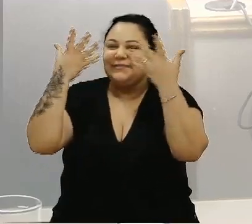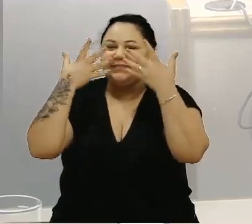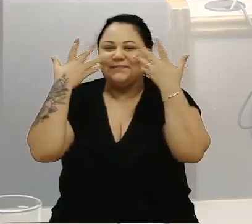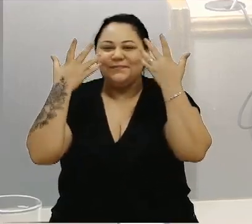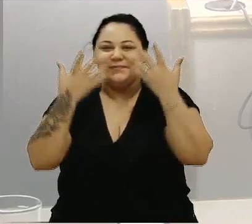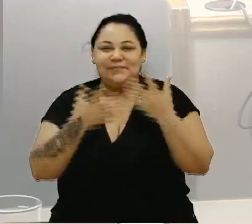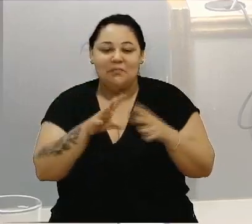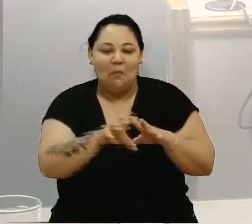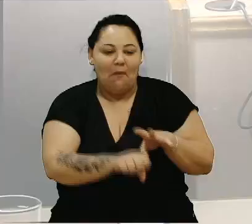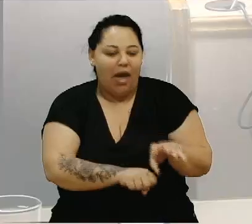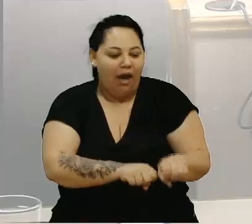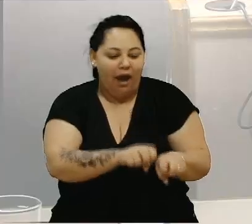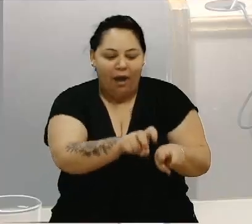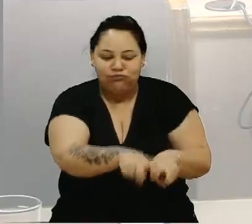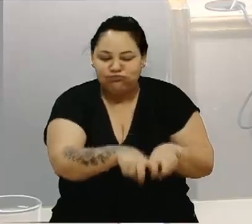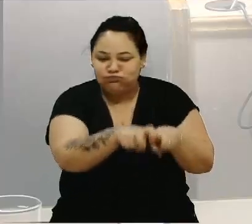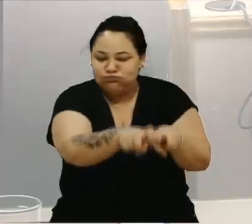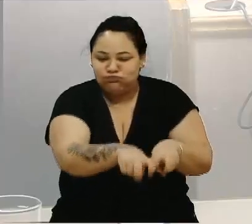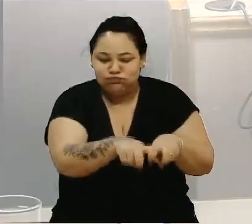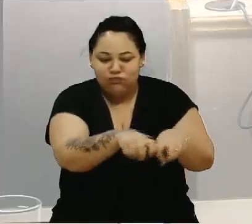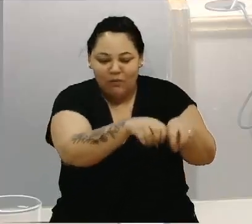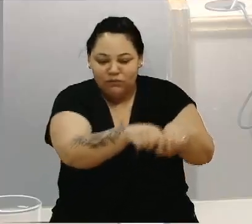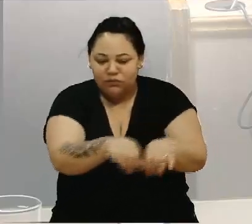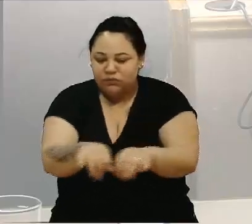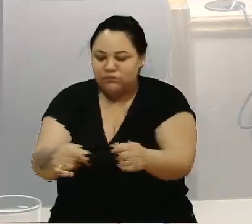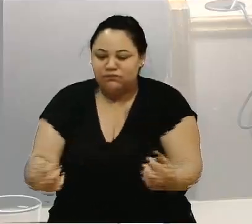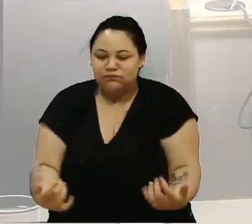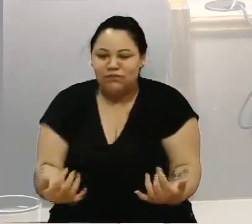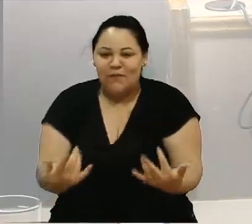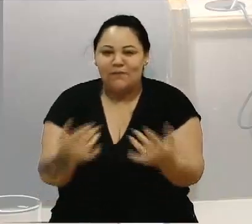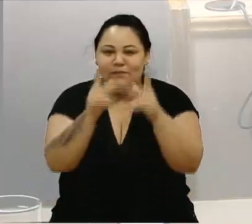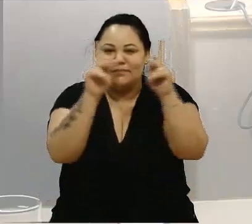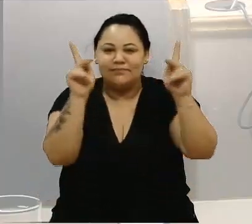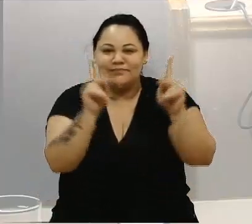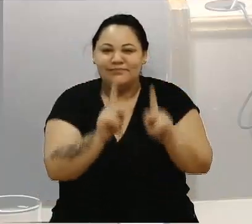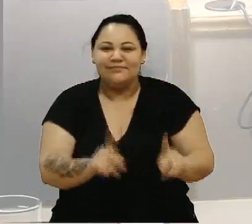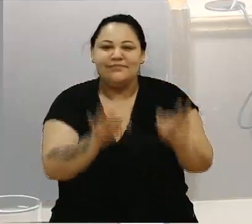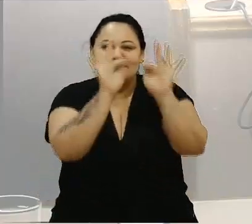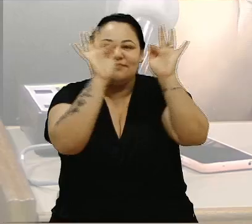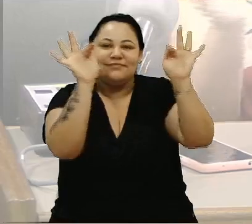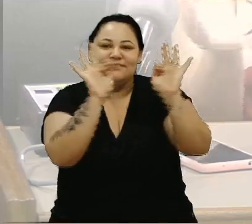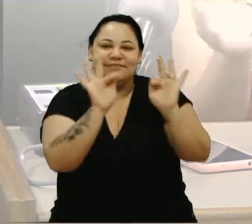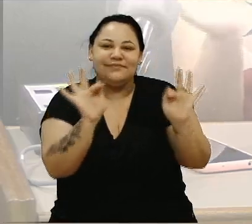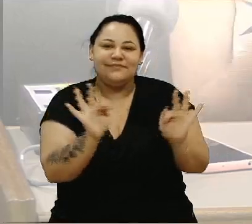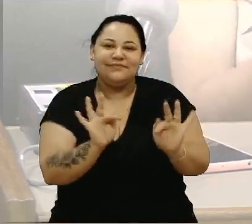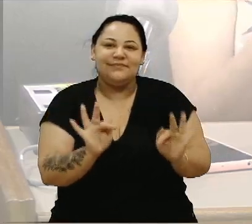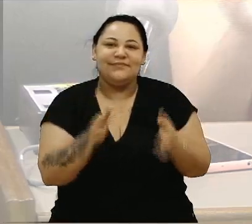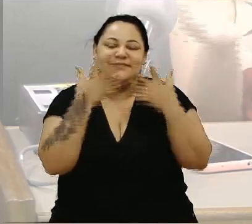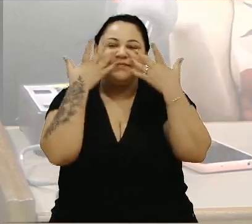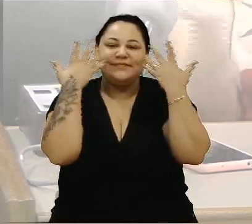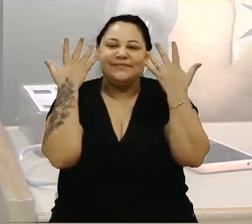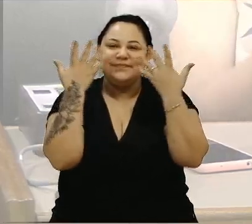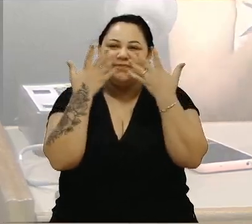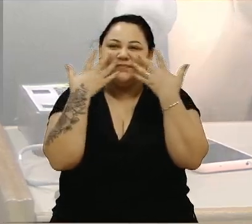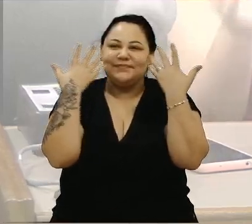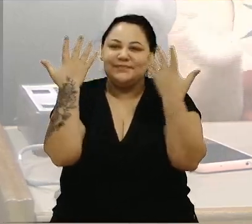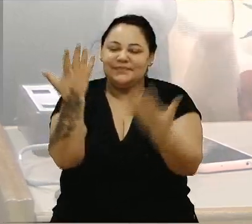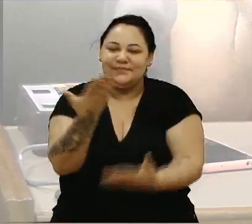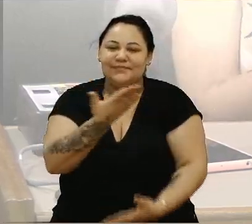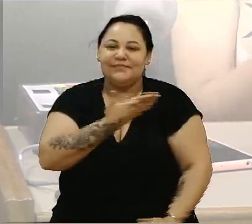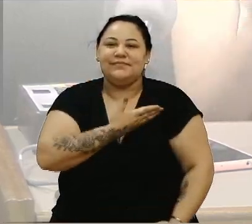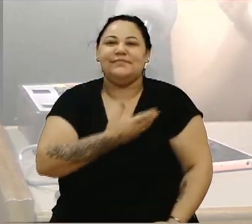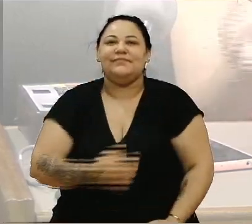amizade. Que tu colha sempre, todo dia, paz e alegria na lavoura da